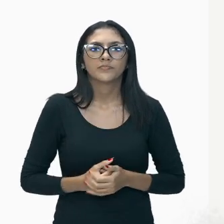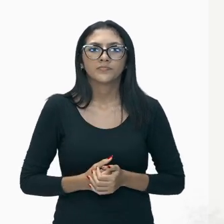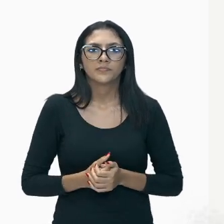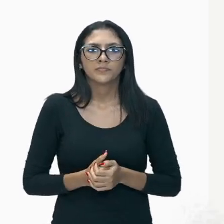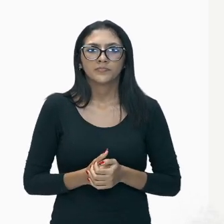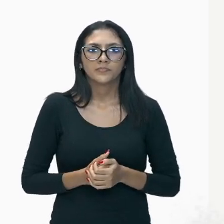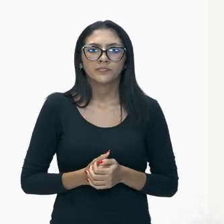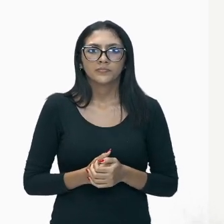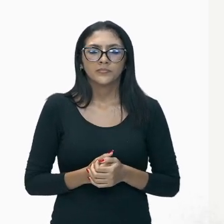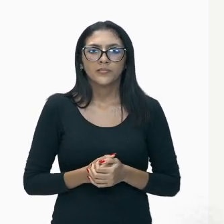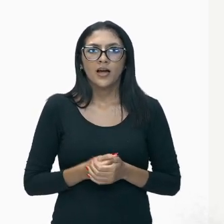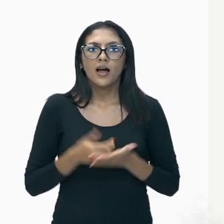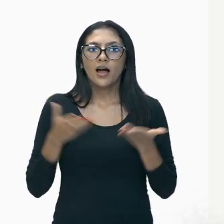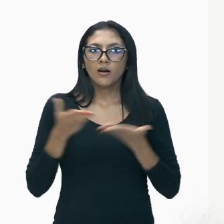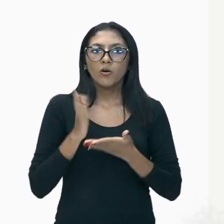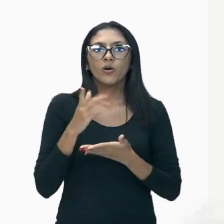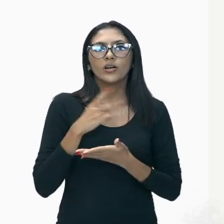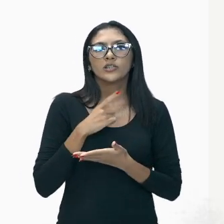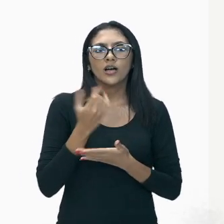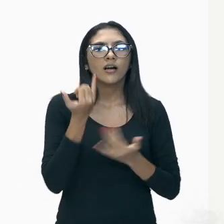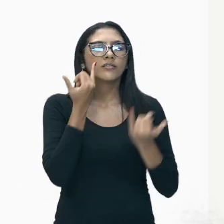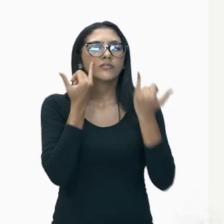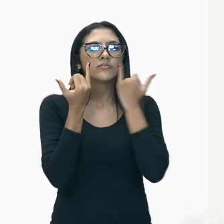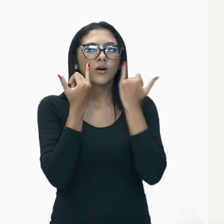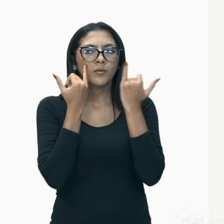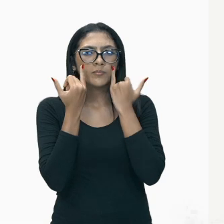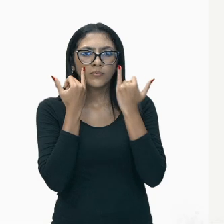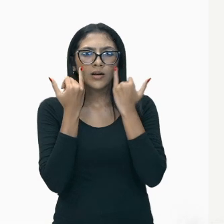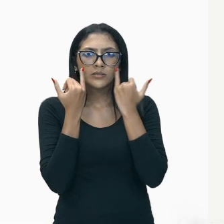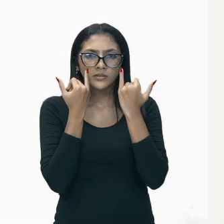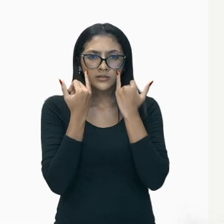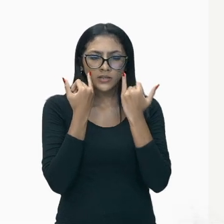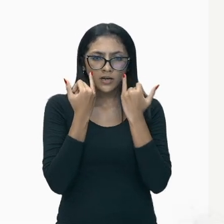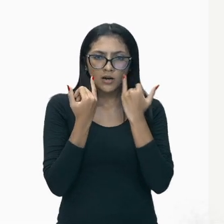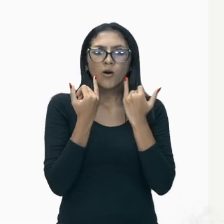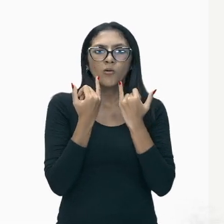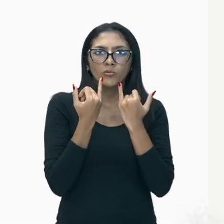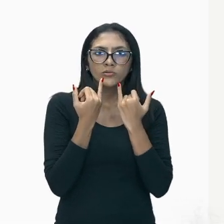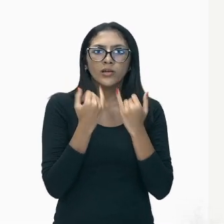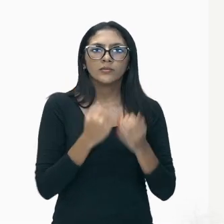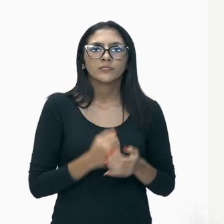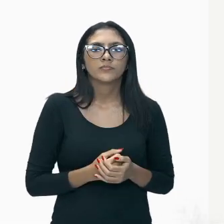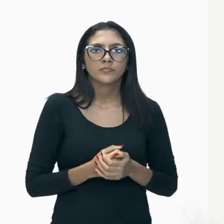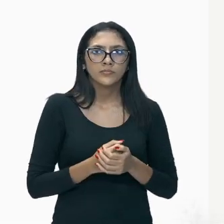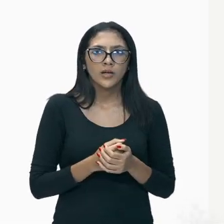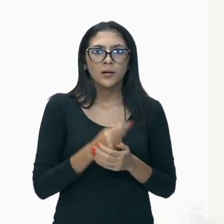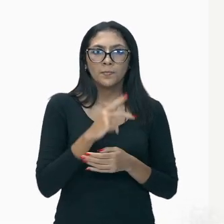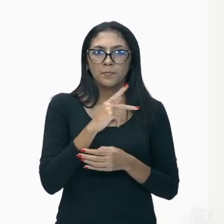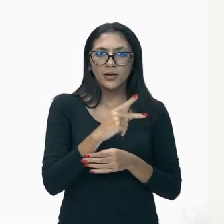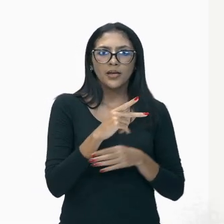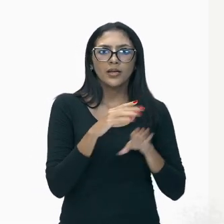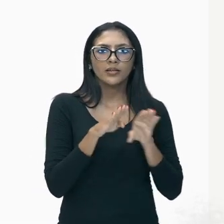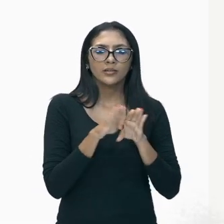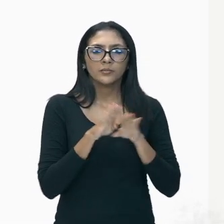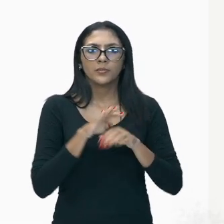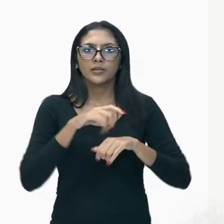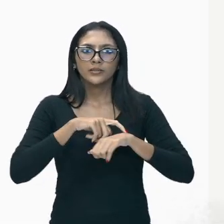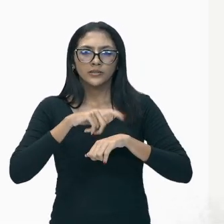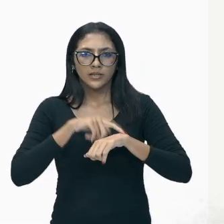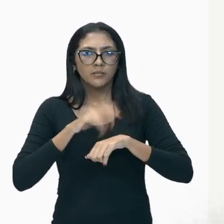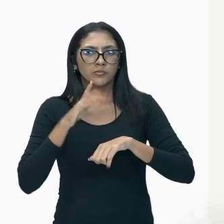Portanto, agora que eu já tenho a potência e o intervalo de tempo, podemos calcular